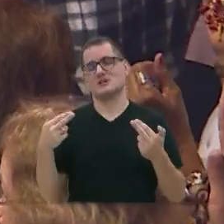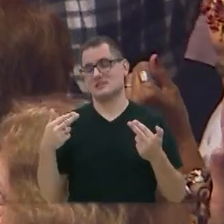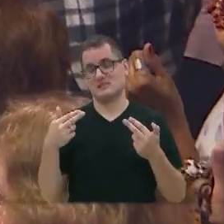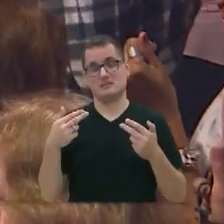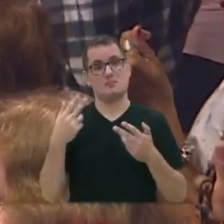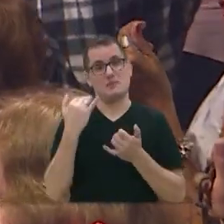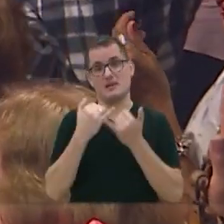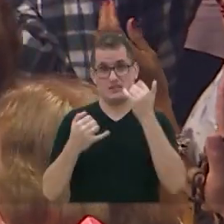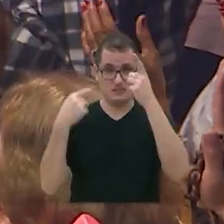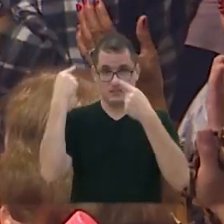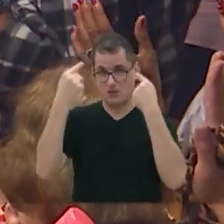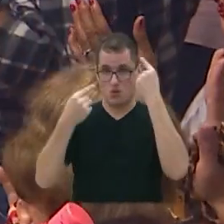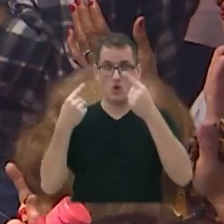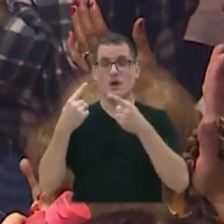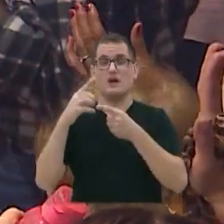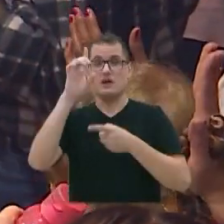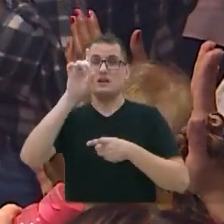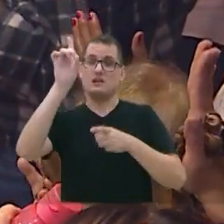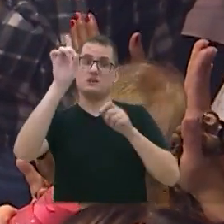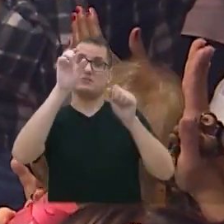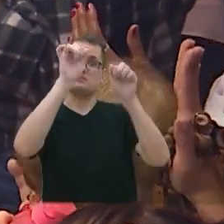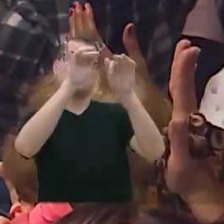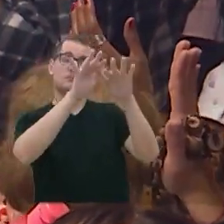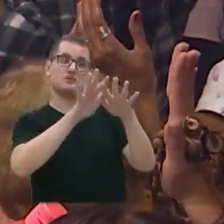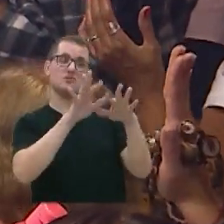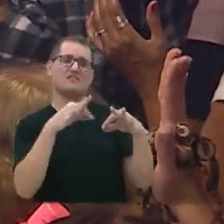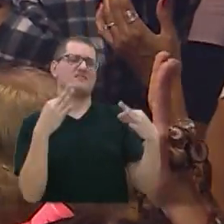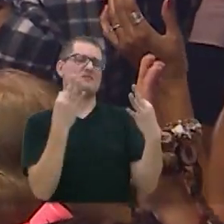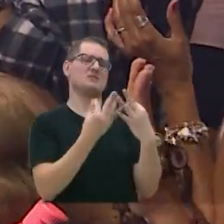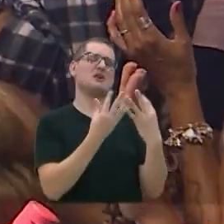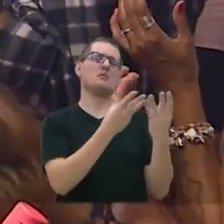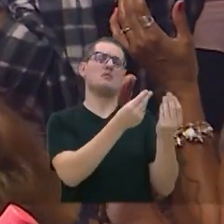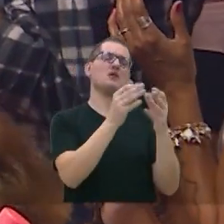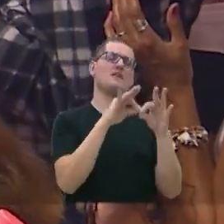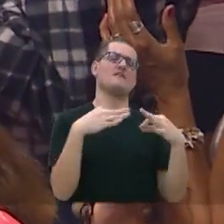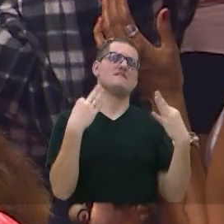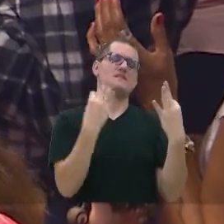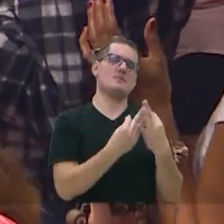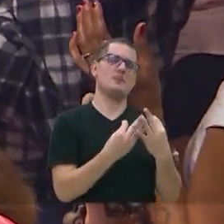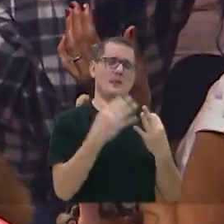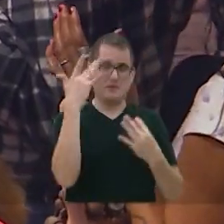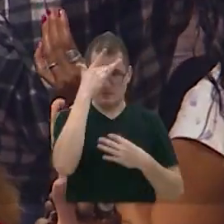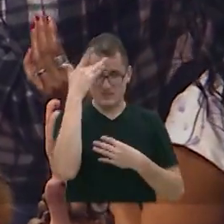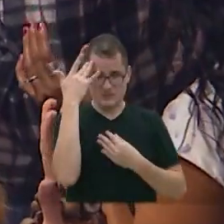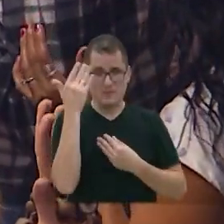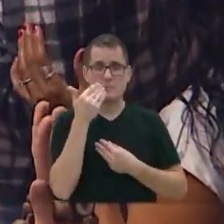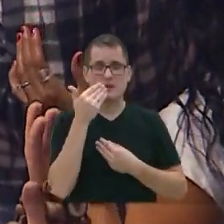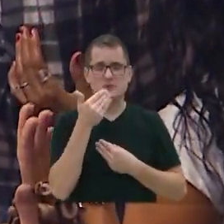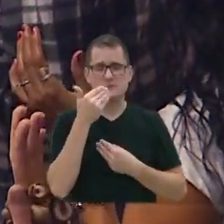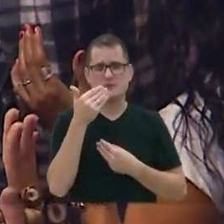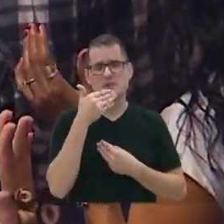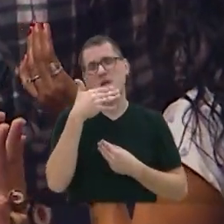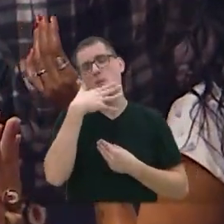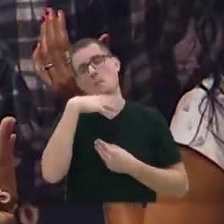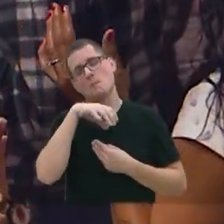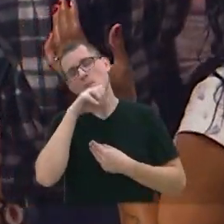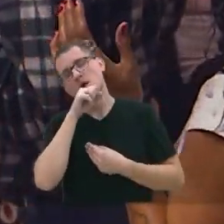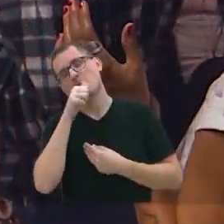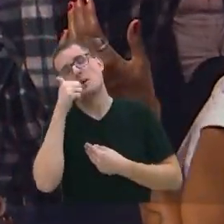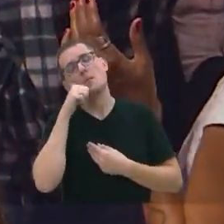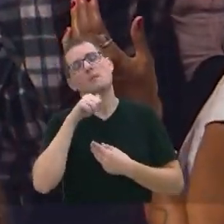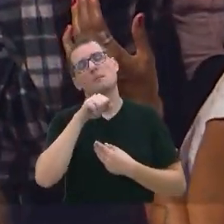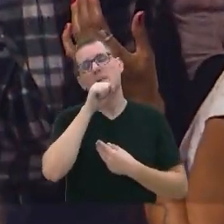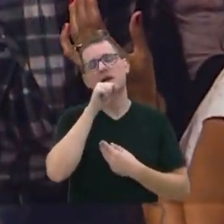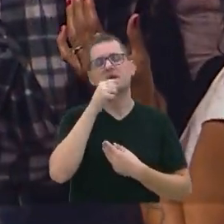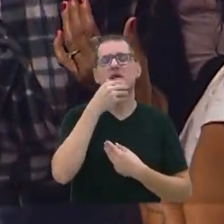essa família. E não é uma, não é duas, são muitas pessoas que vieram aqui pedir pelos seus pais, pelo